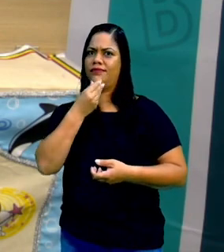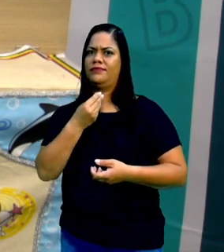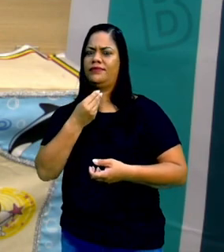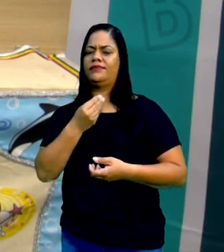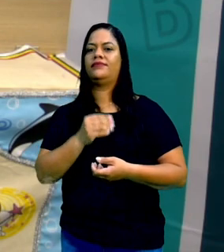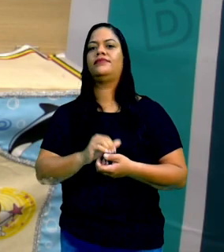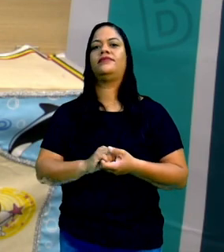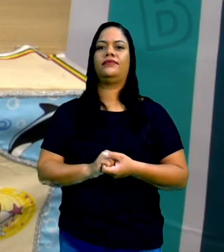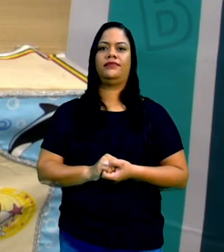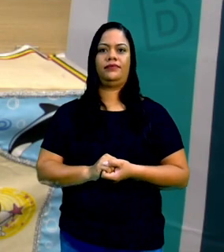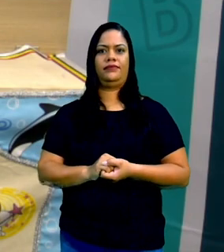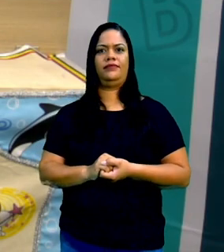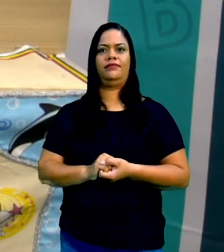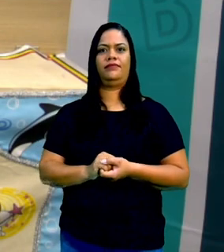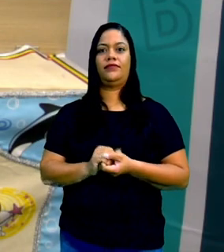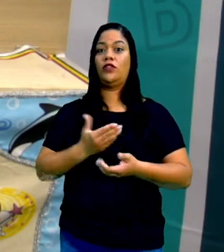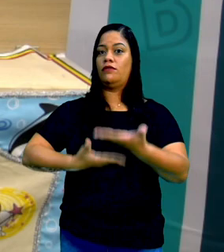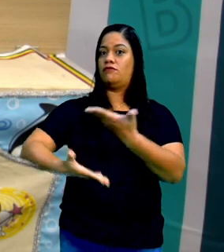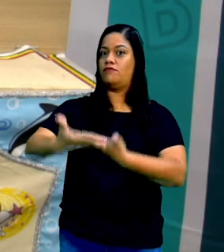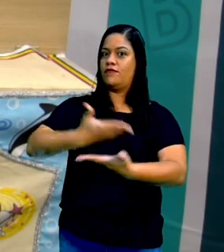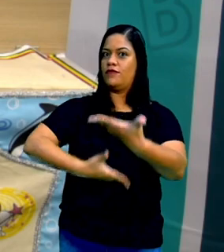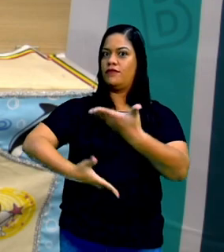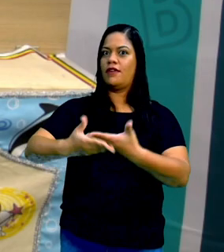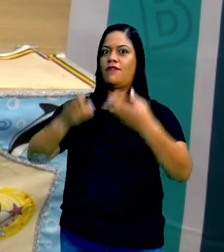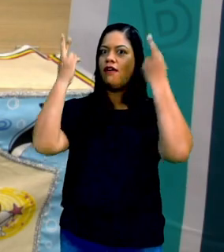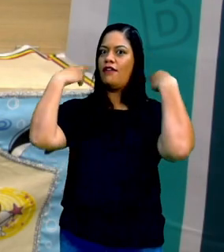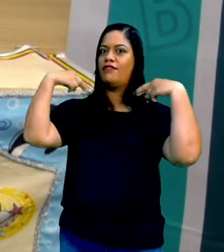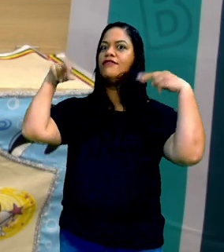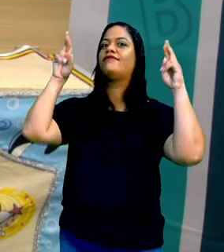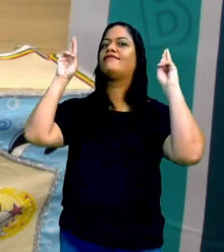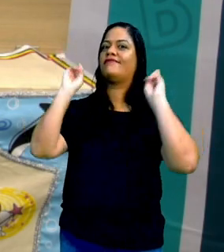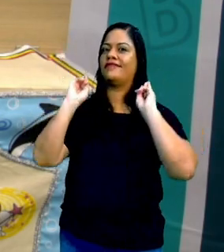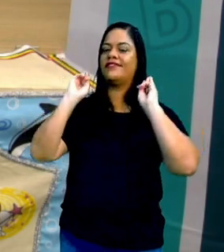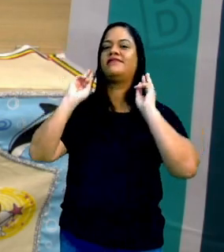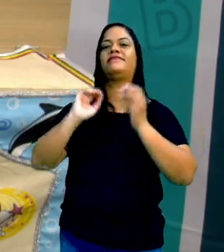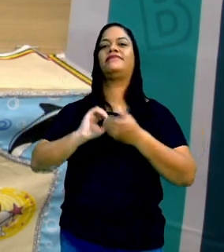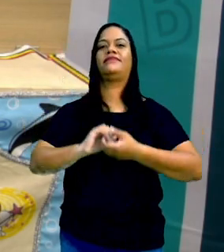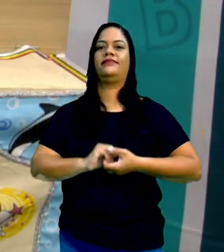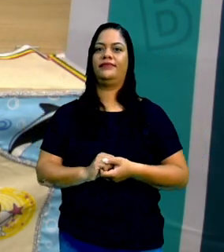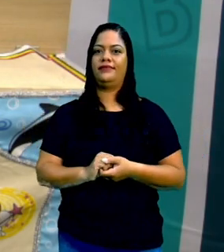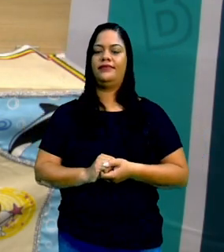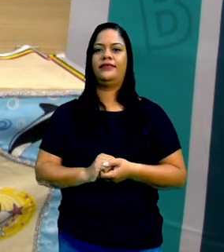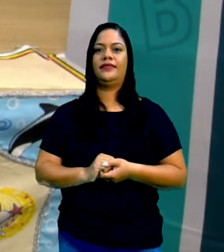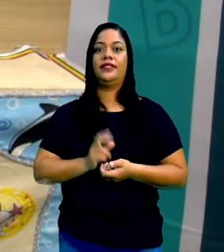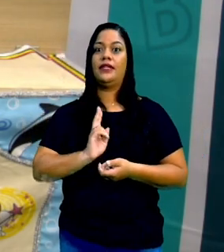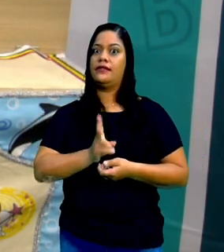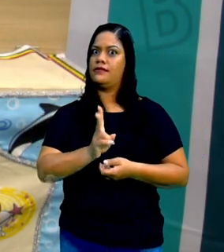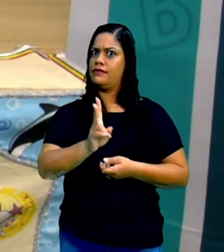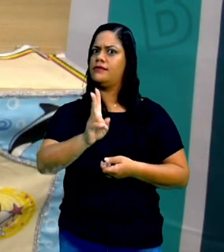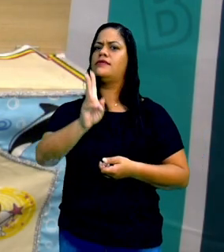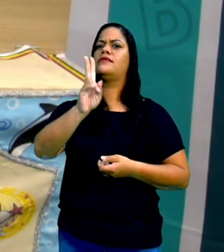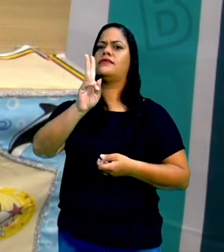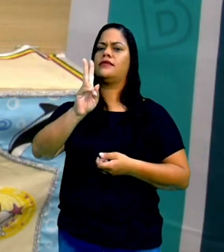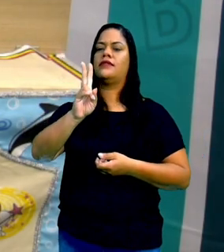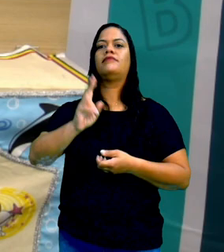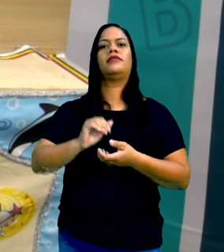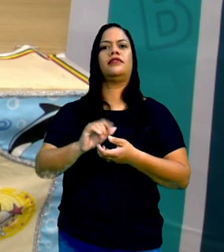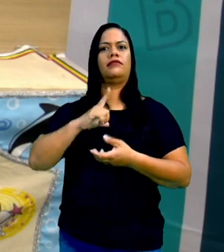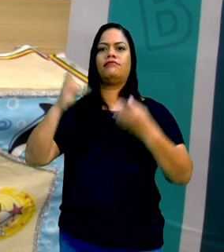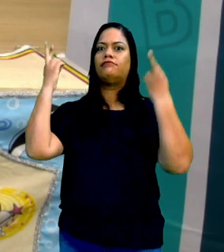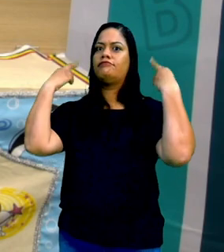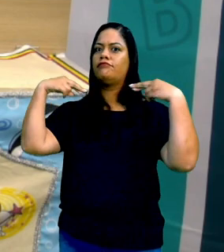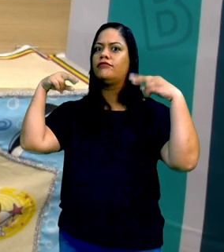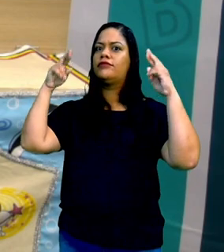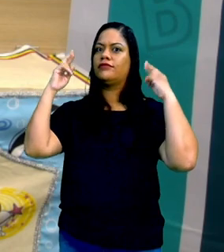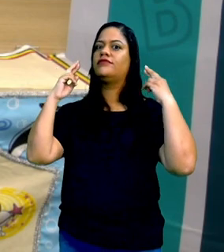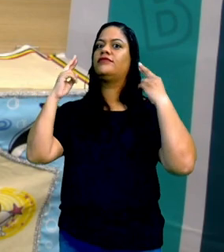era um pastor de ovelhas. E ele, leiturinha, saía e levava suas ovelhas. Olha as ovelhas que tia Lê